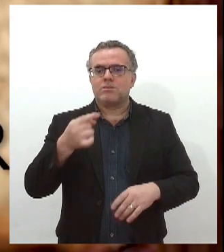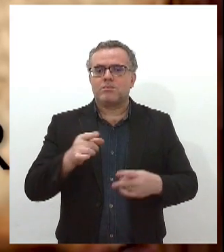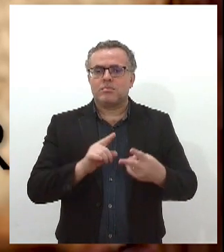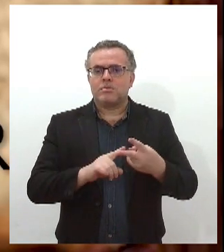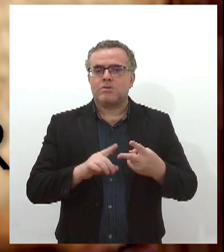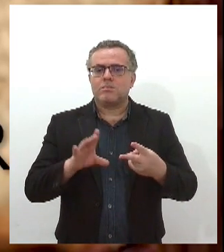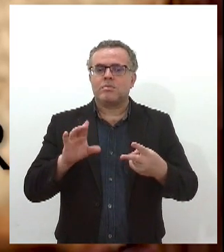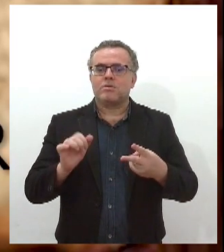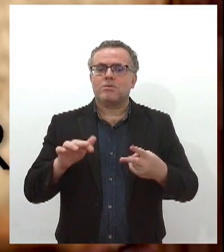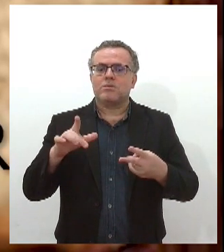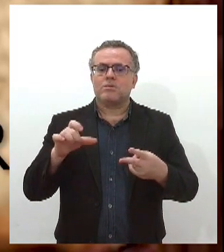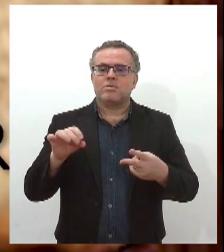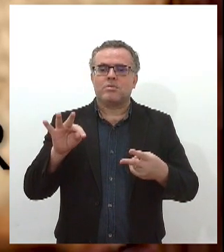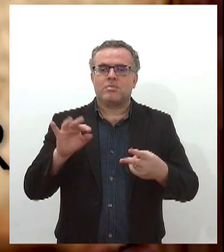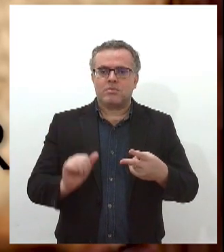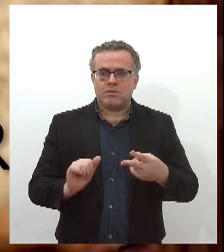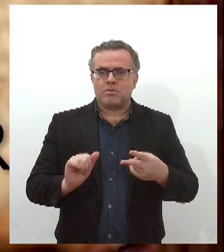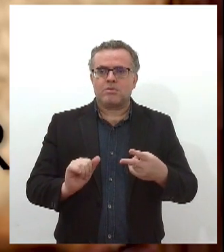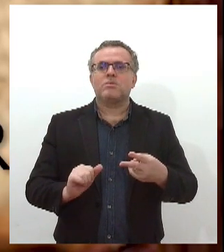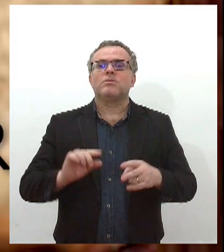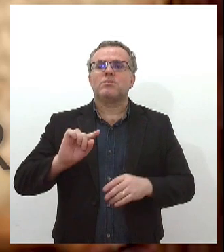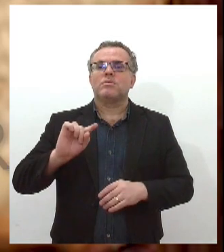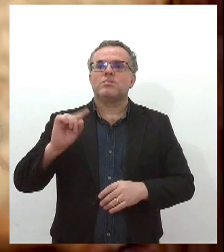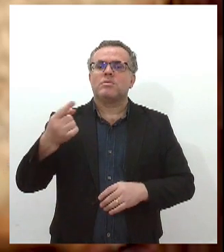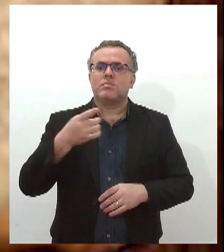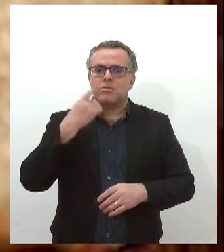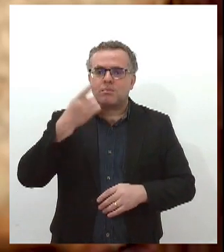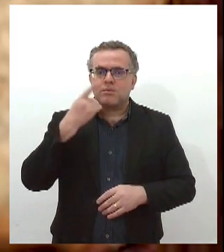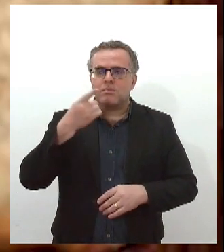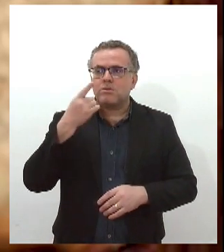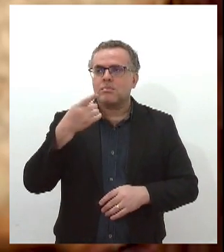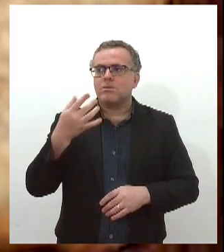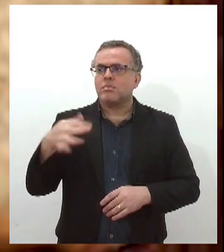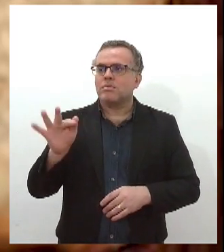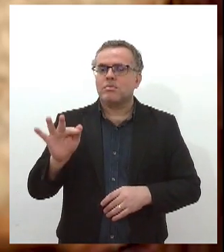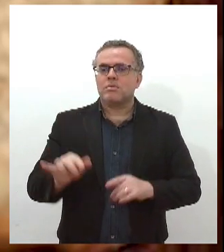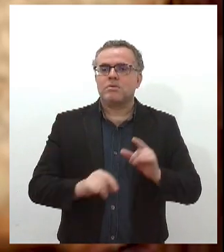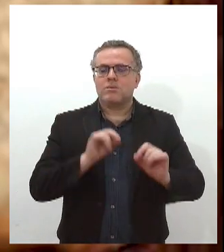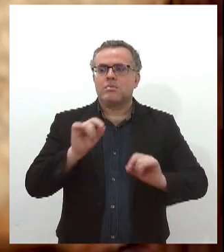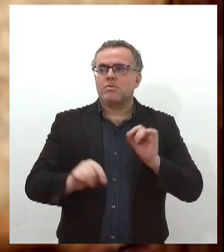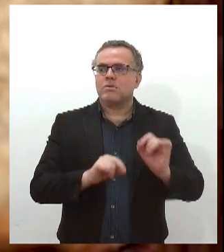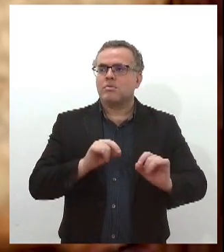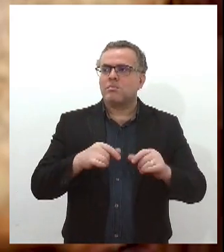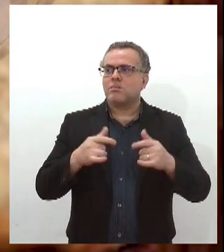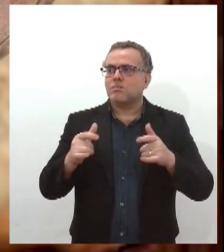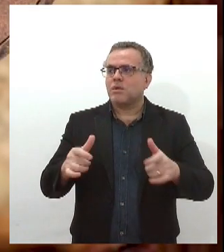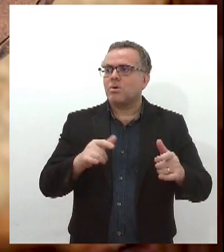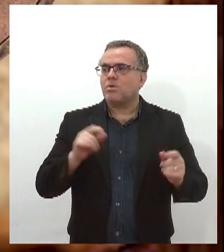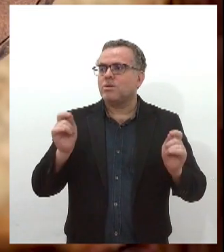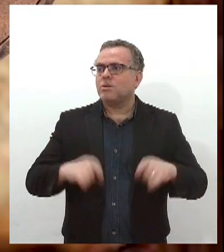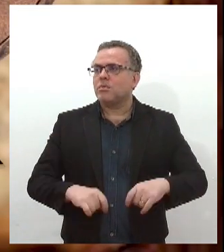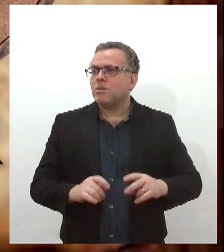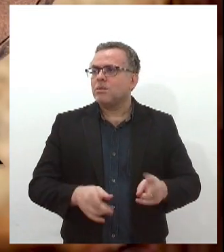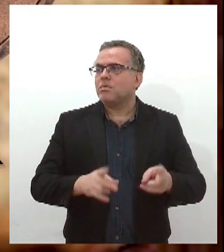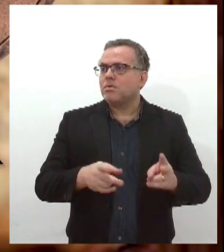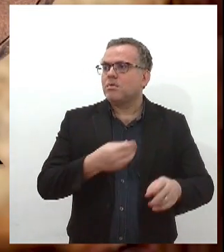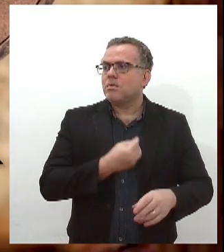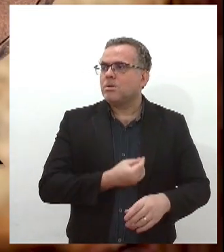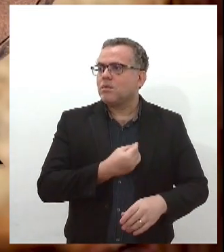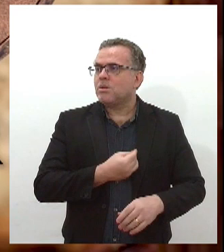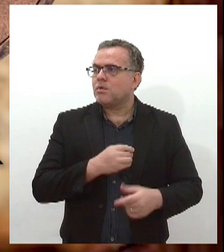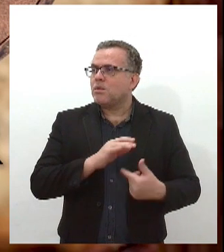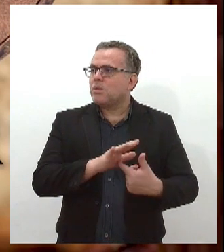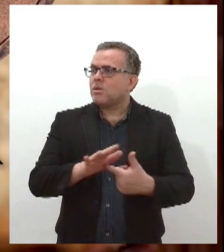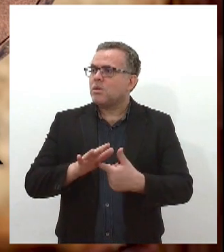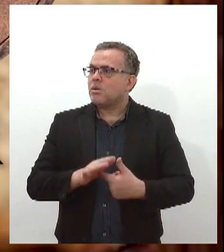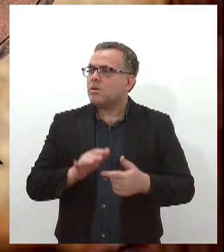Queiroz tornou-se a primeira deputada federal. Em 1934, a professora Antonieta de Barros,